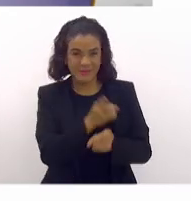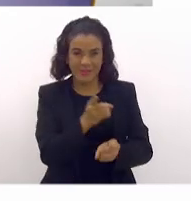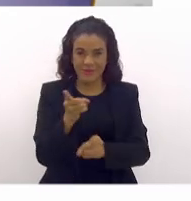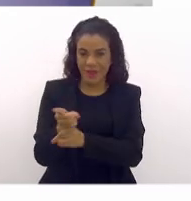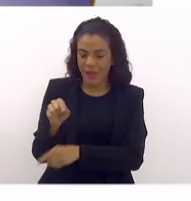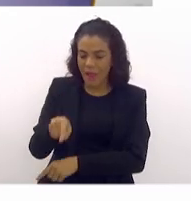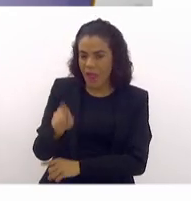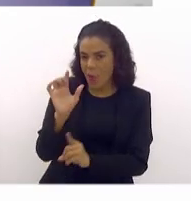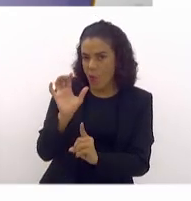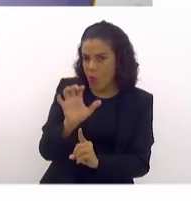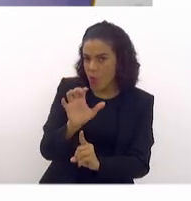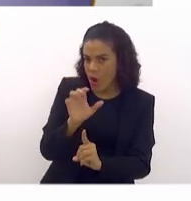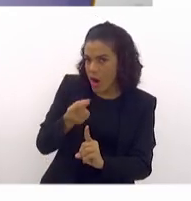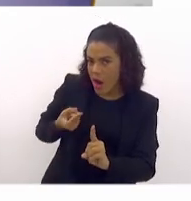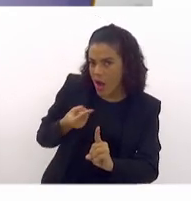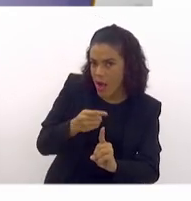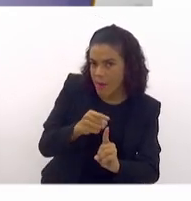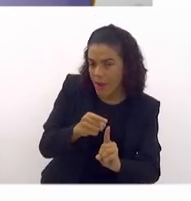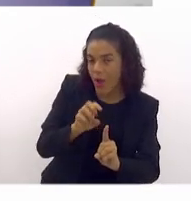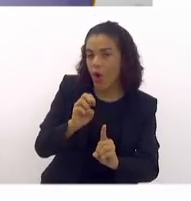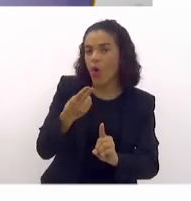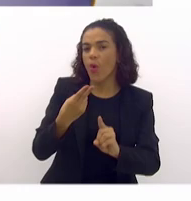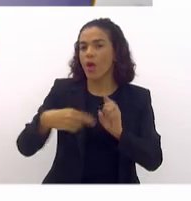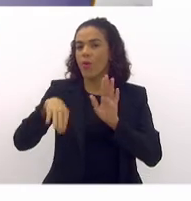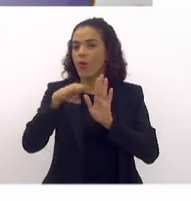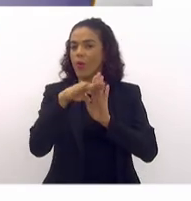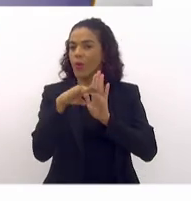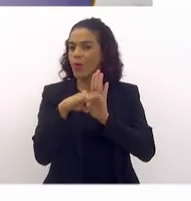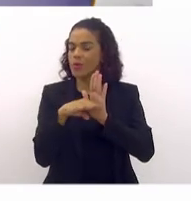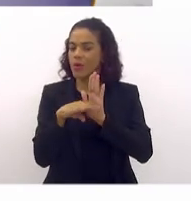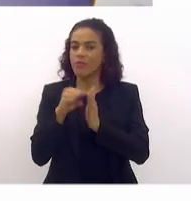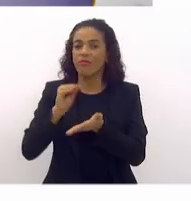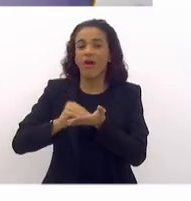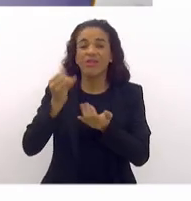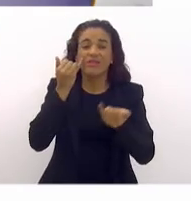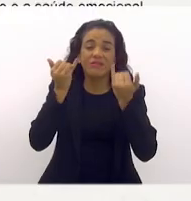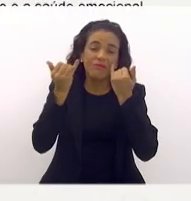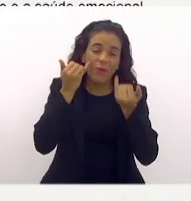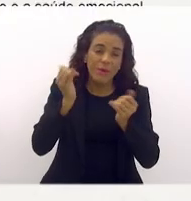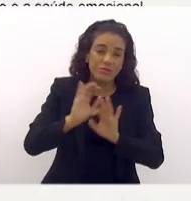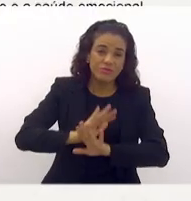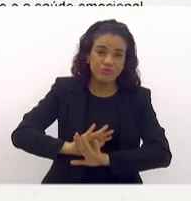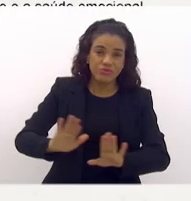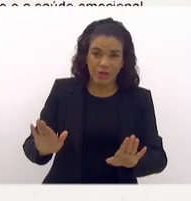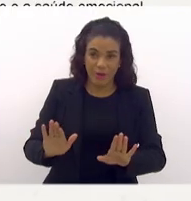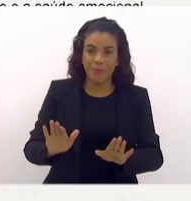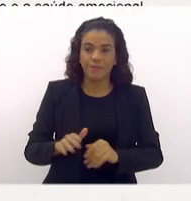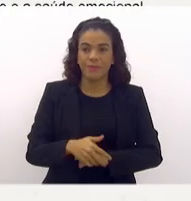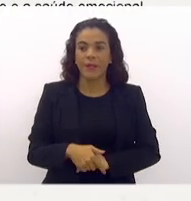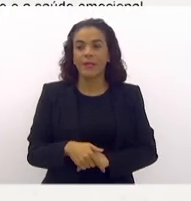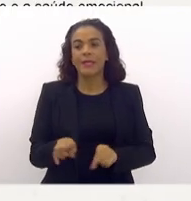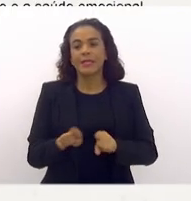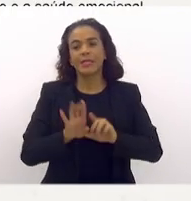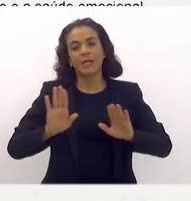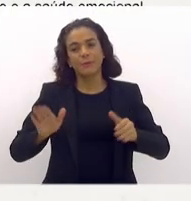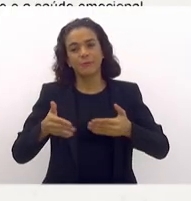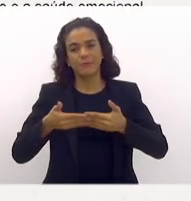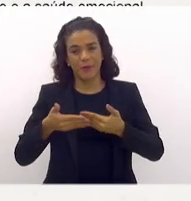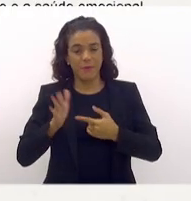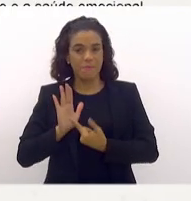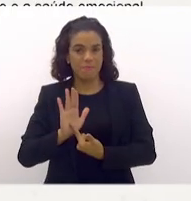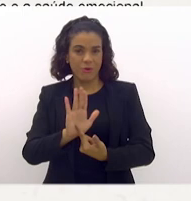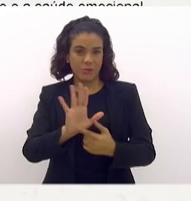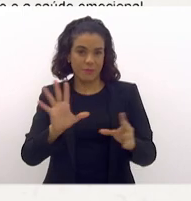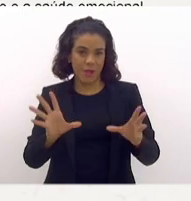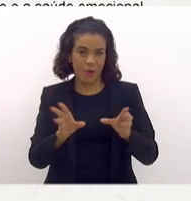uma ameaça, do que de fato é um conteúdo de desinformação, por exemplo. E aí, por fim, também quero trazer, já para